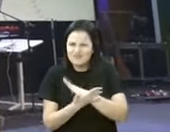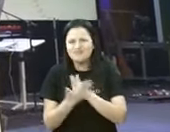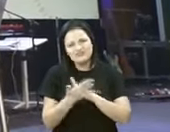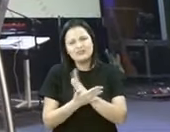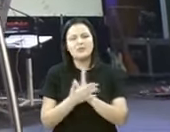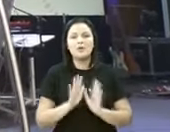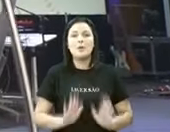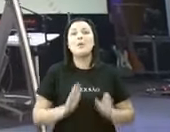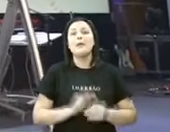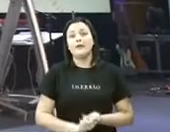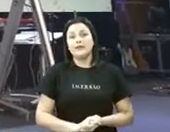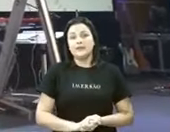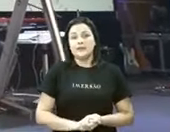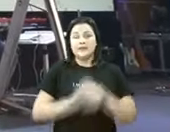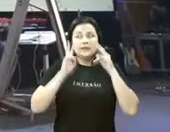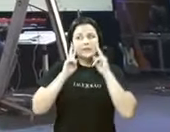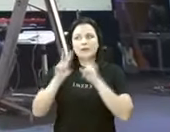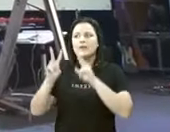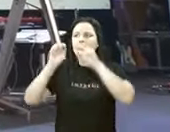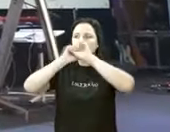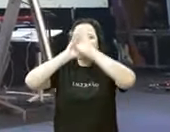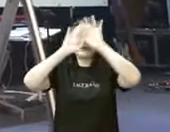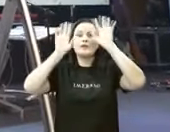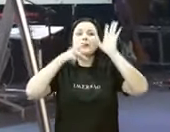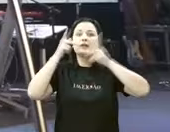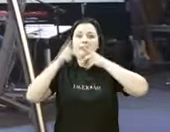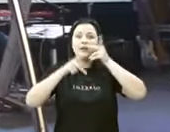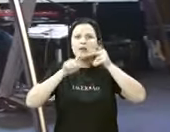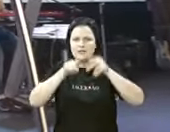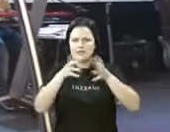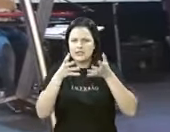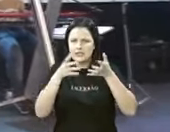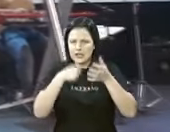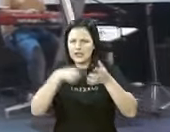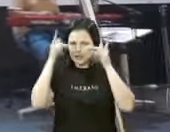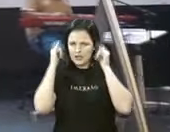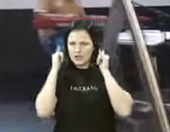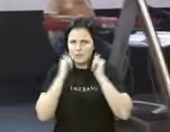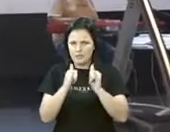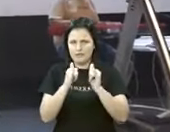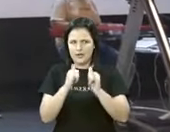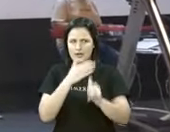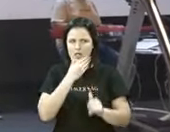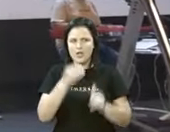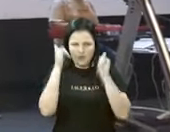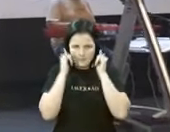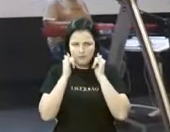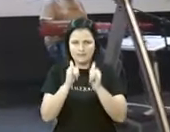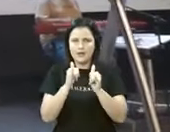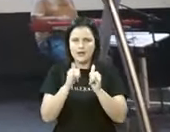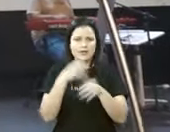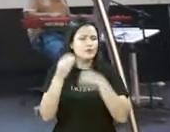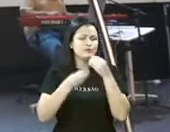Só que ele está olhando para a glória e está dizendo: o Senhor quer o quê? Que eu seja profeta? Profeta fala o quê? O que o Senhor quer? Não tem como,